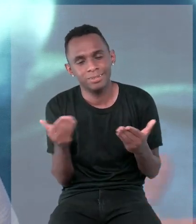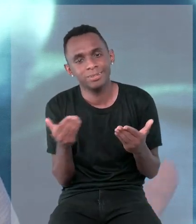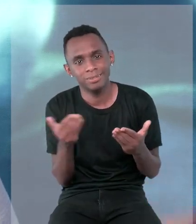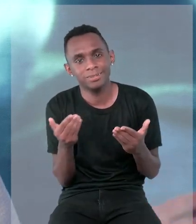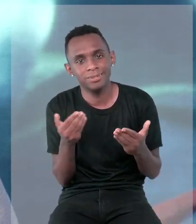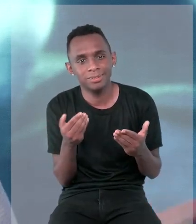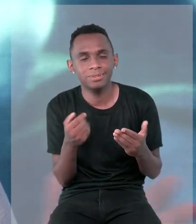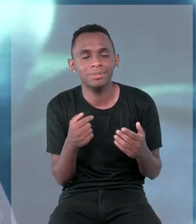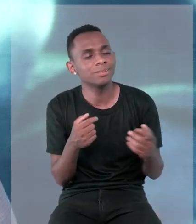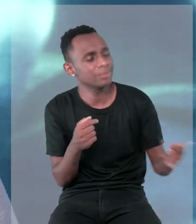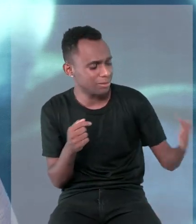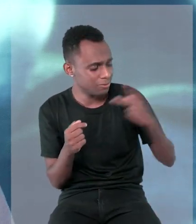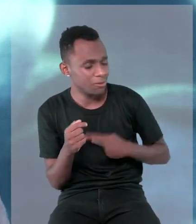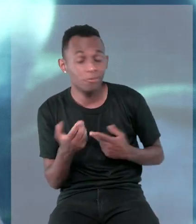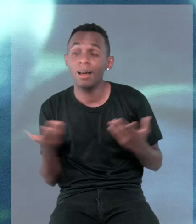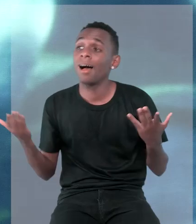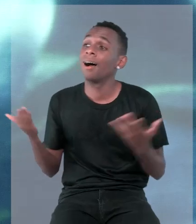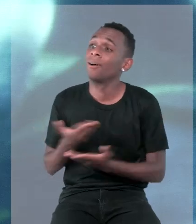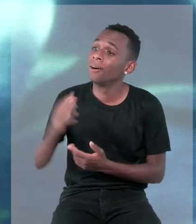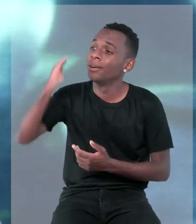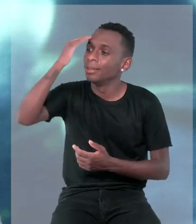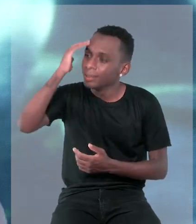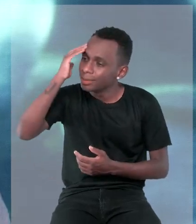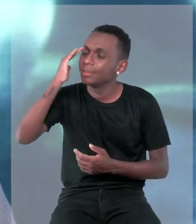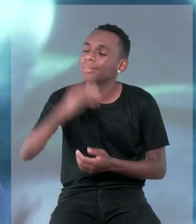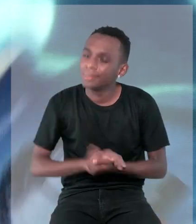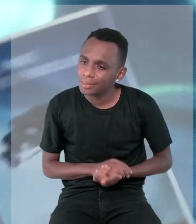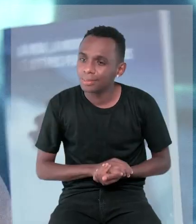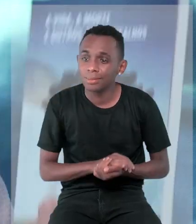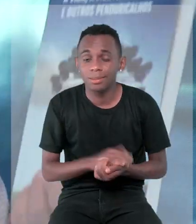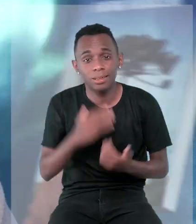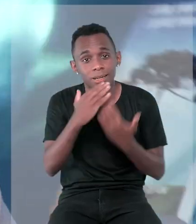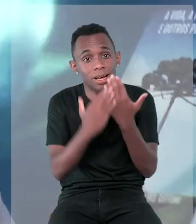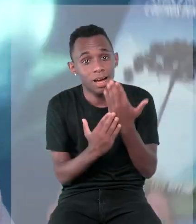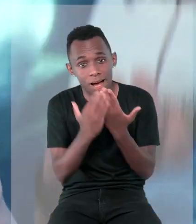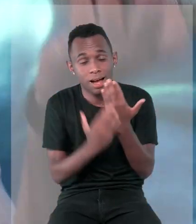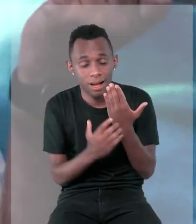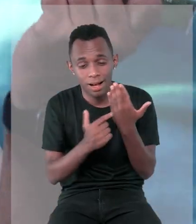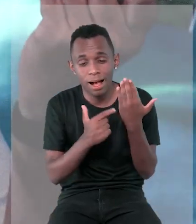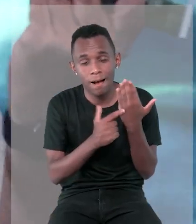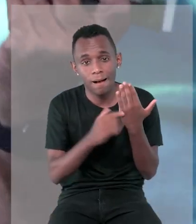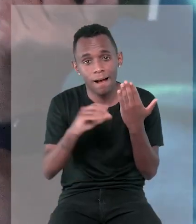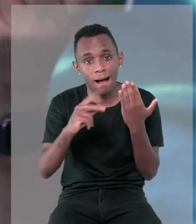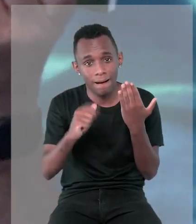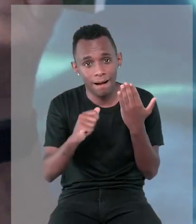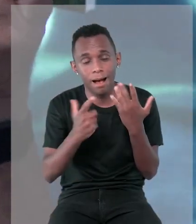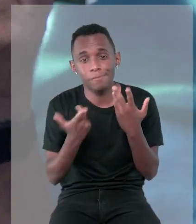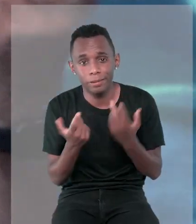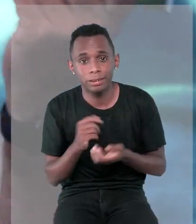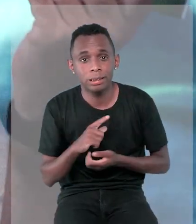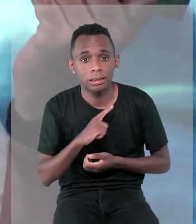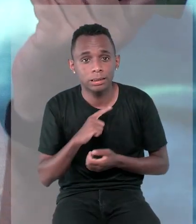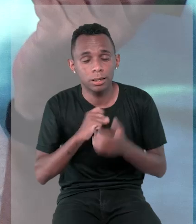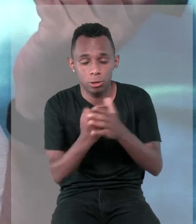hoje. Chegou para mim e falou, agora eu entendi. A capa é o seguinte, a capa tem